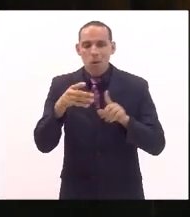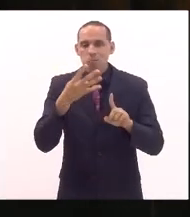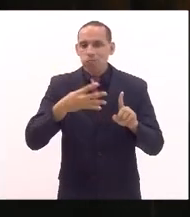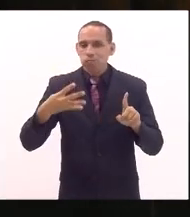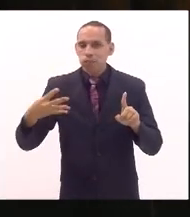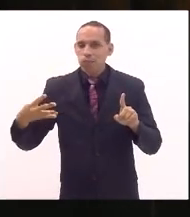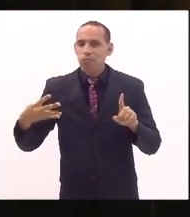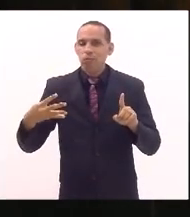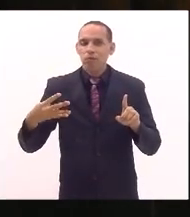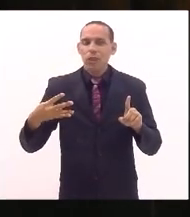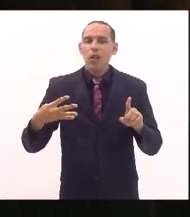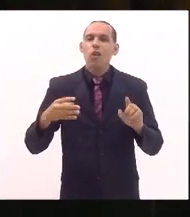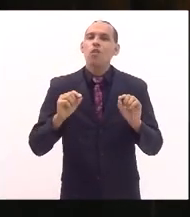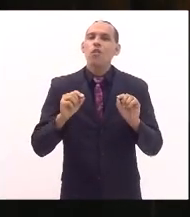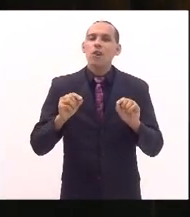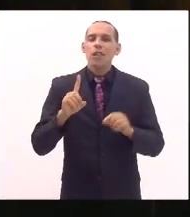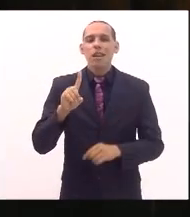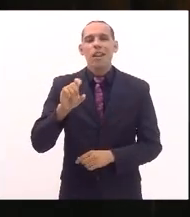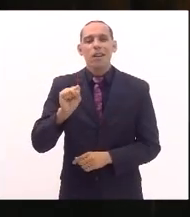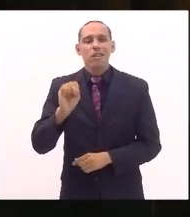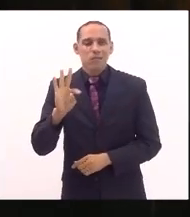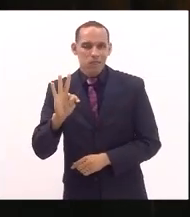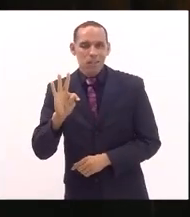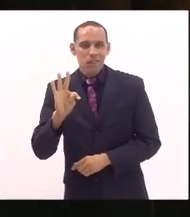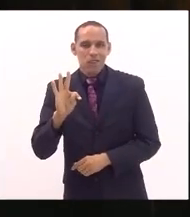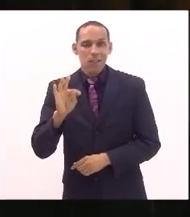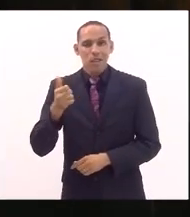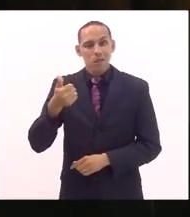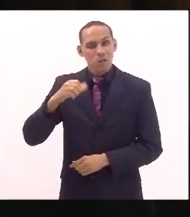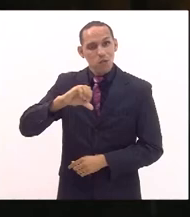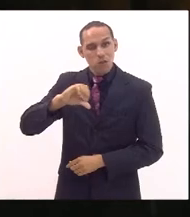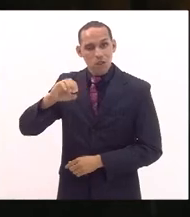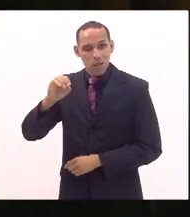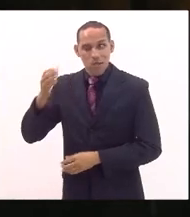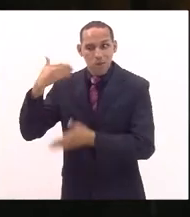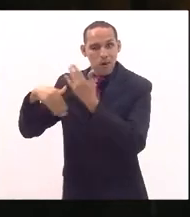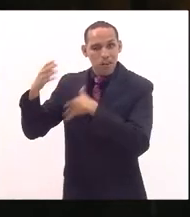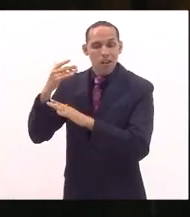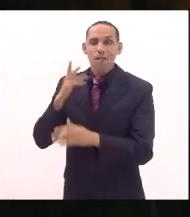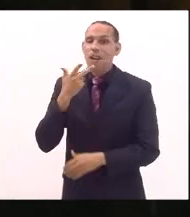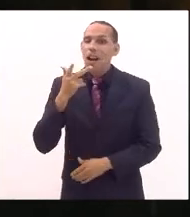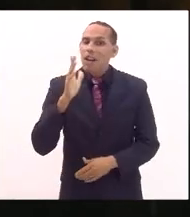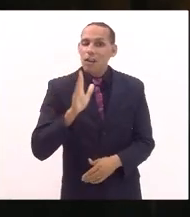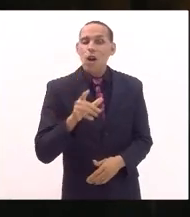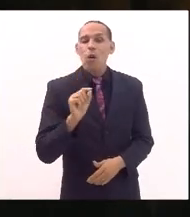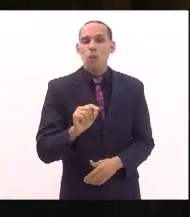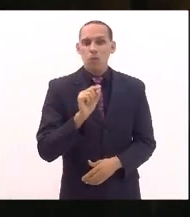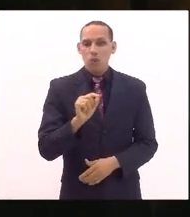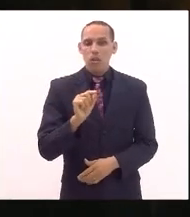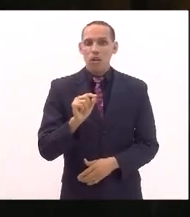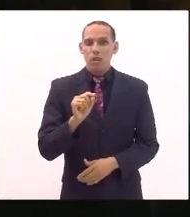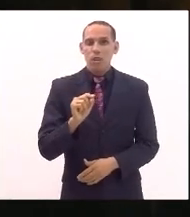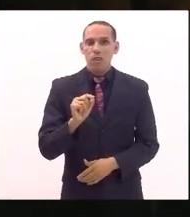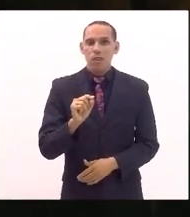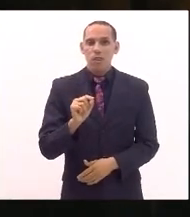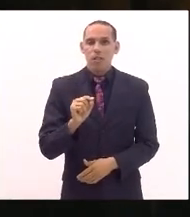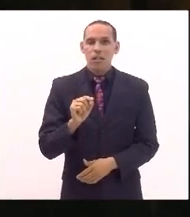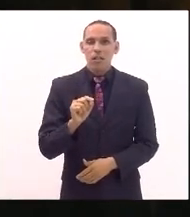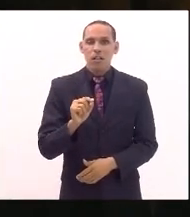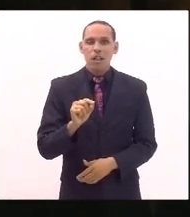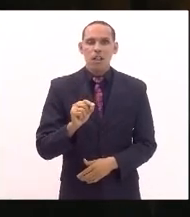doenças sexualmente transmitidas e em 90 já declarou oficialmente que a homossexualidade